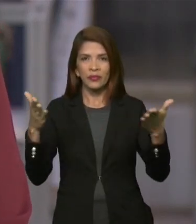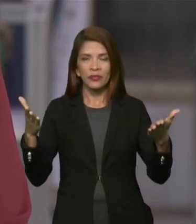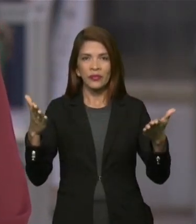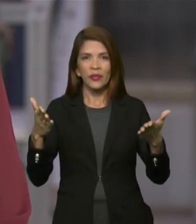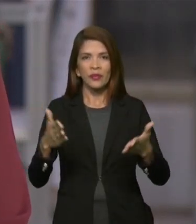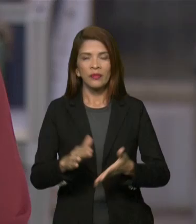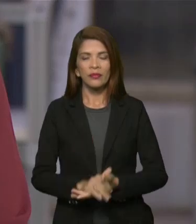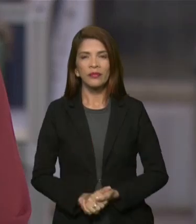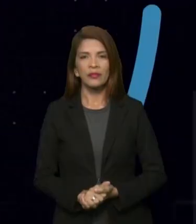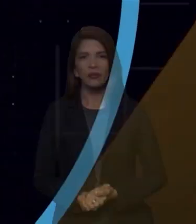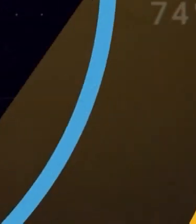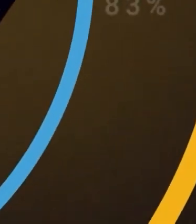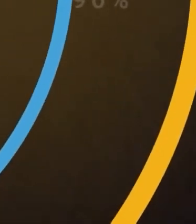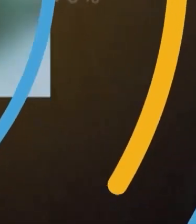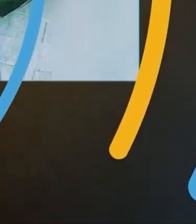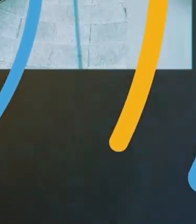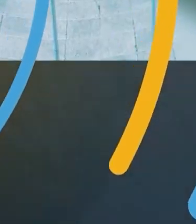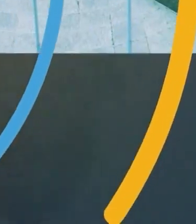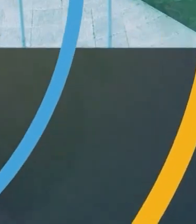começando.